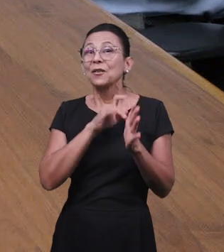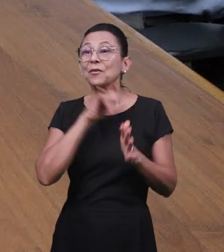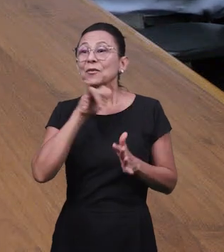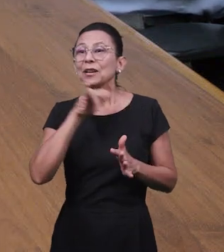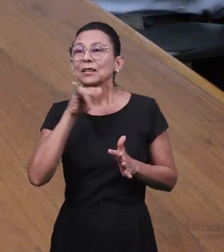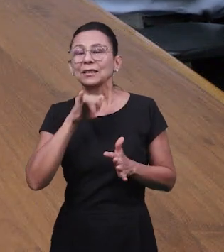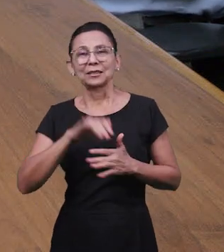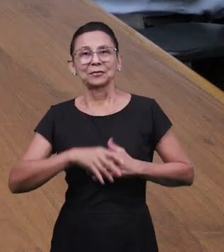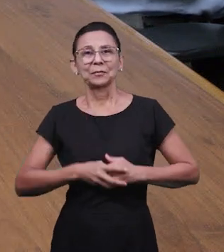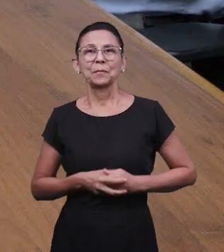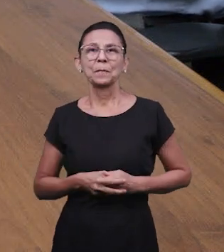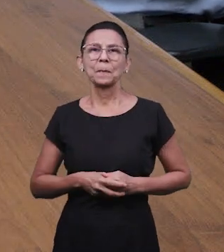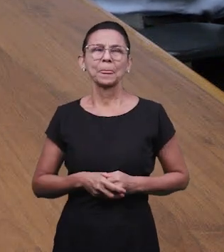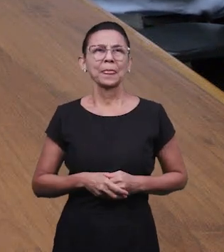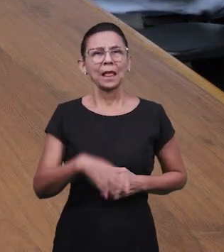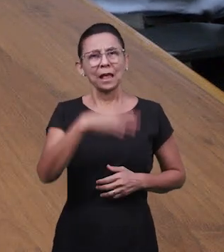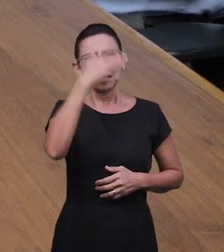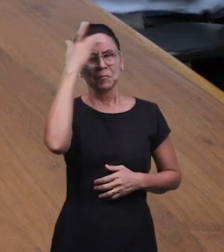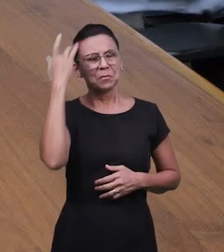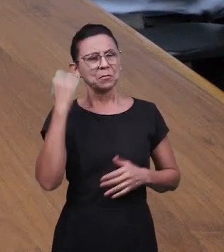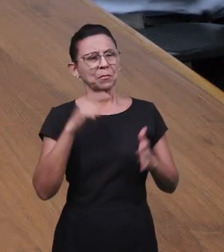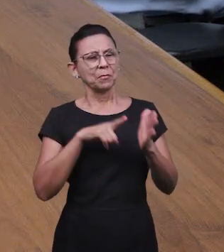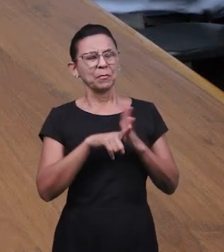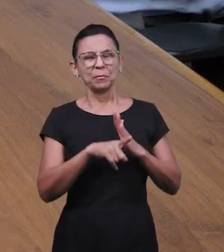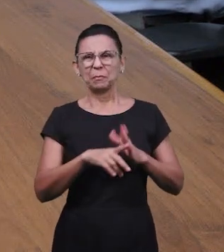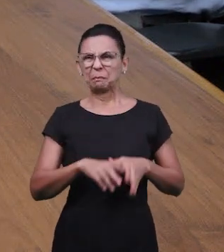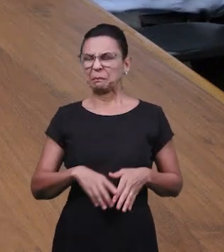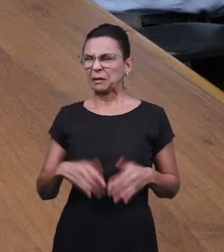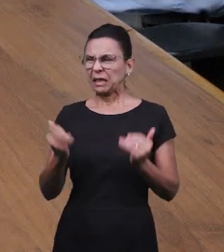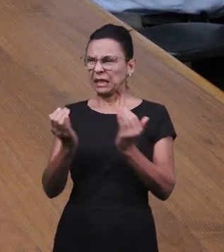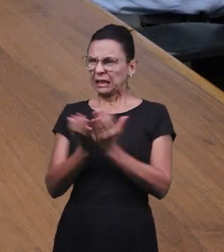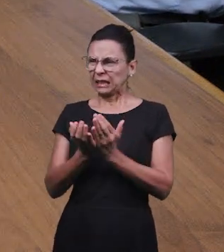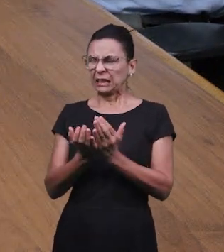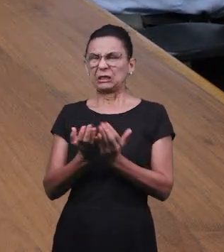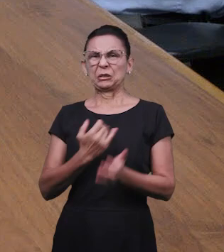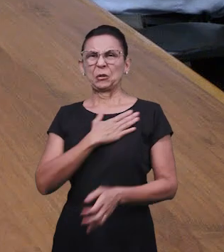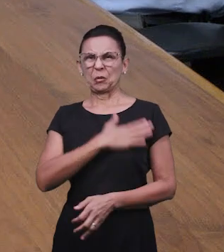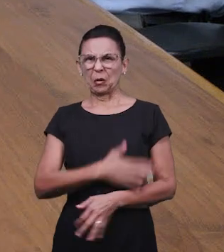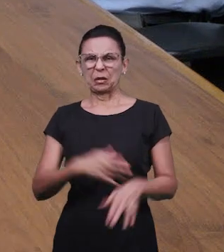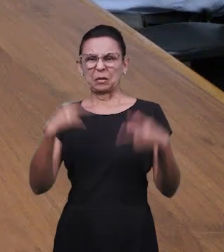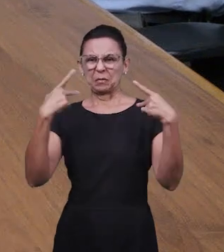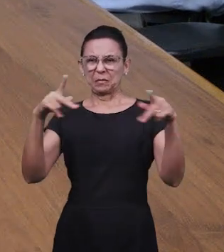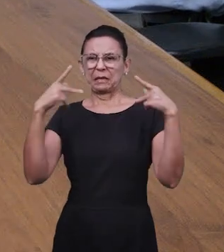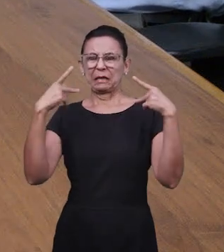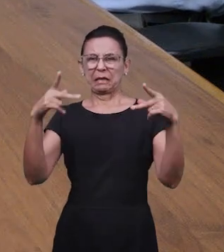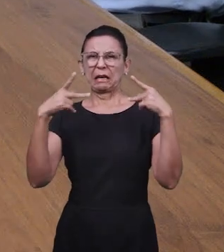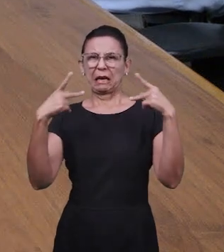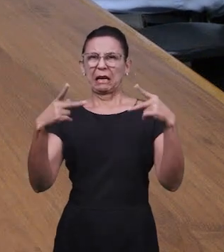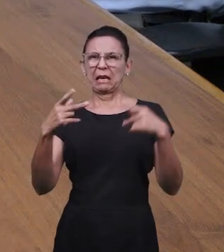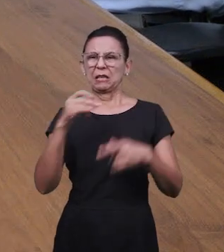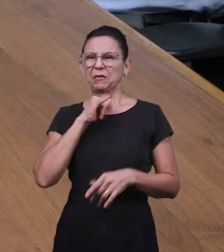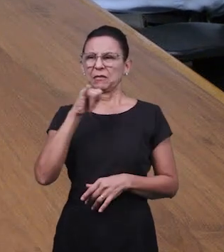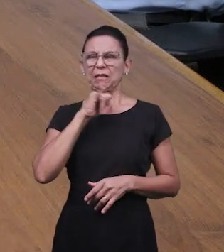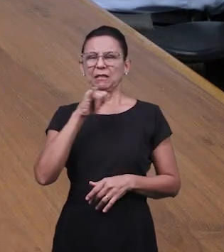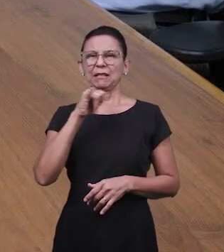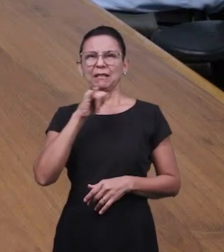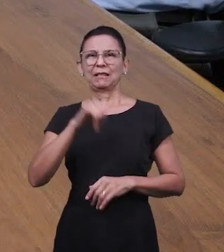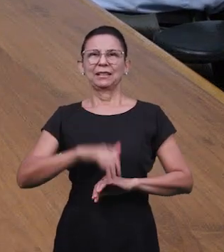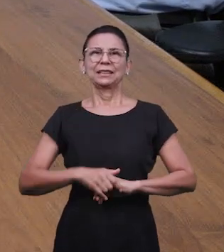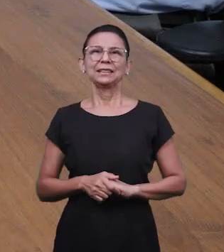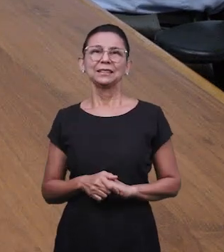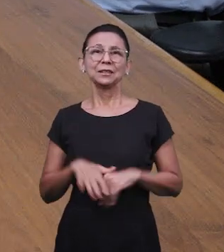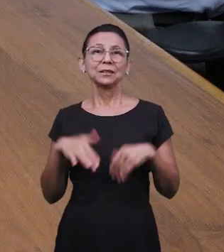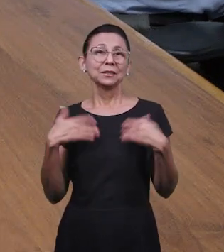crente gosta tanto de pregar e de evangelizar. Você não pode se calar. Está explicado. Você vê Jesus vivo na sua